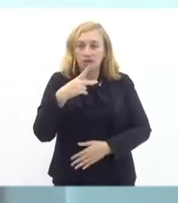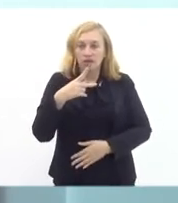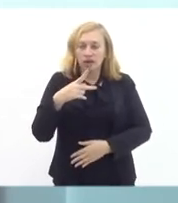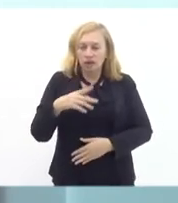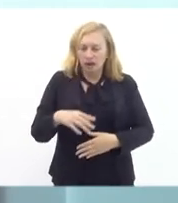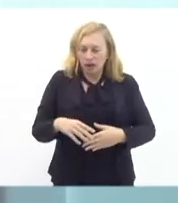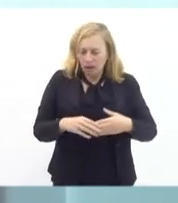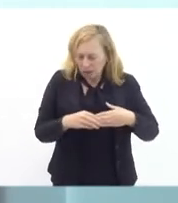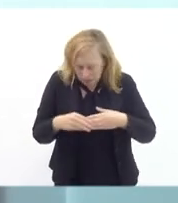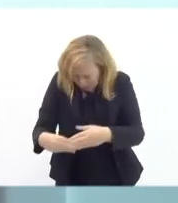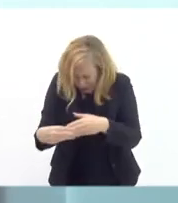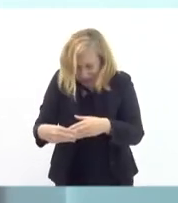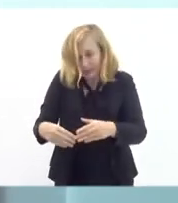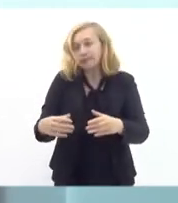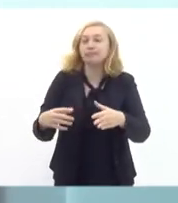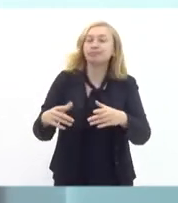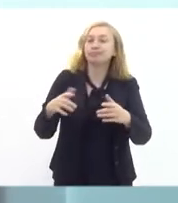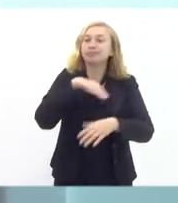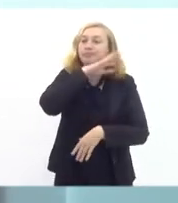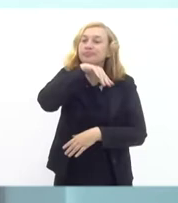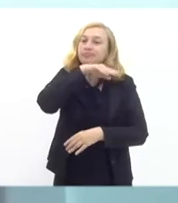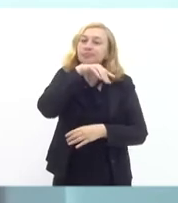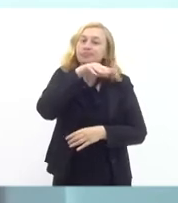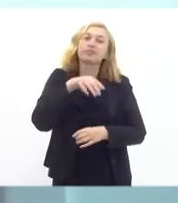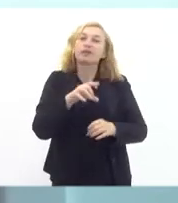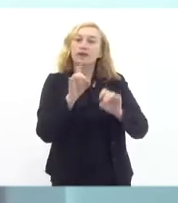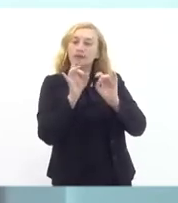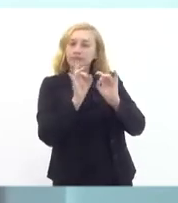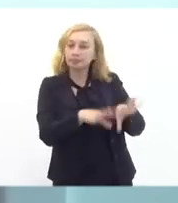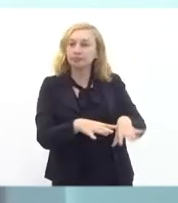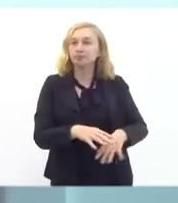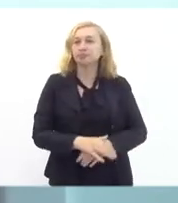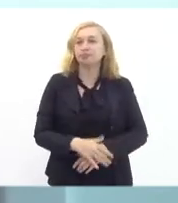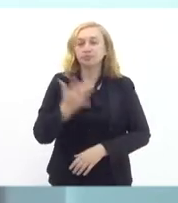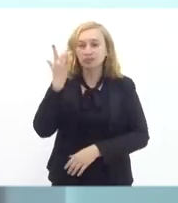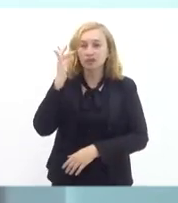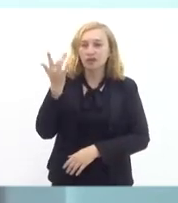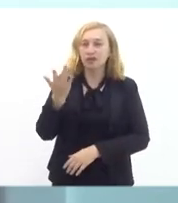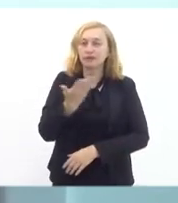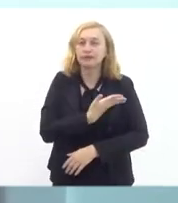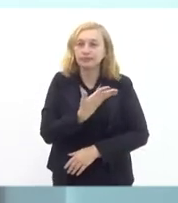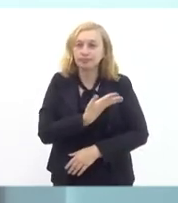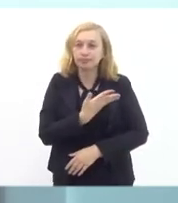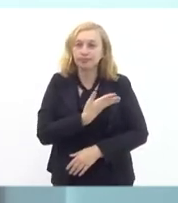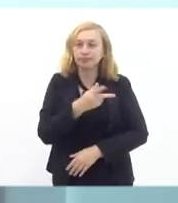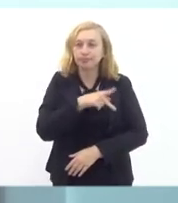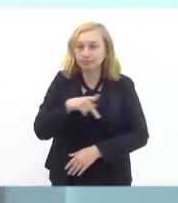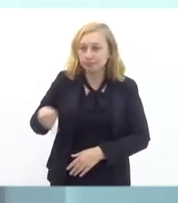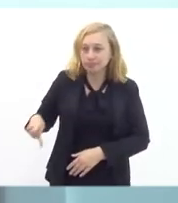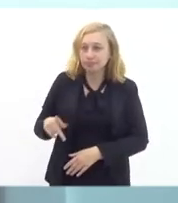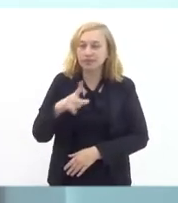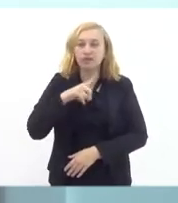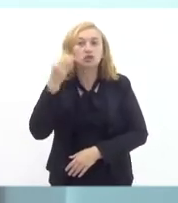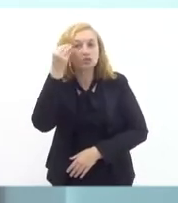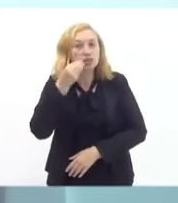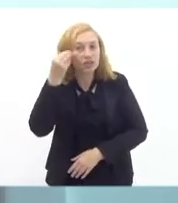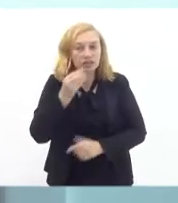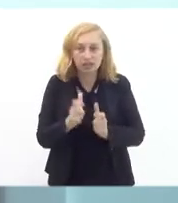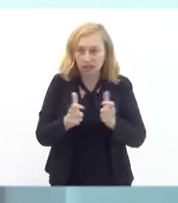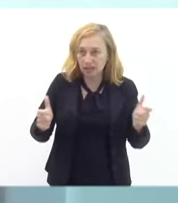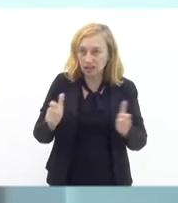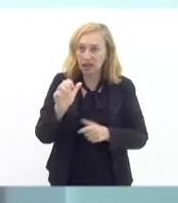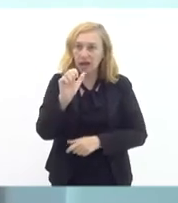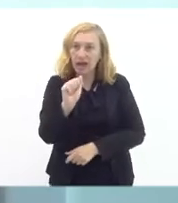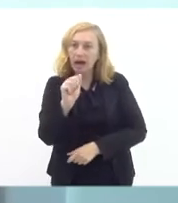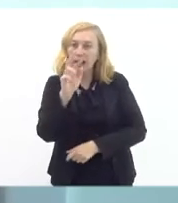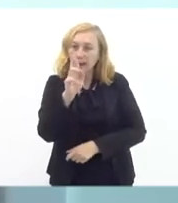animais que são vítimas de maus-tratos. Eu vou ser muito sincero para o senhor. Eu acho que assim, o nosso amigo presidente tem uma experiência muito grande em relação ao abrigo. Eu acho que não é a melhor